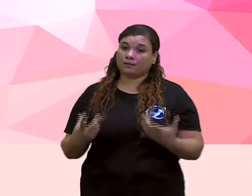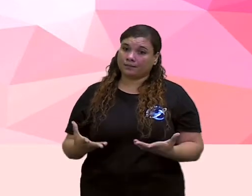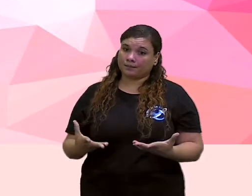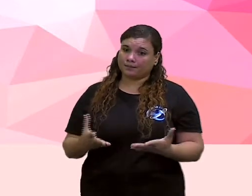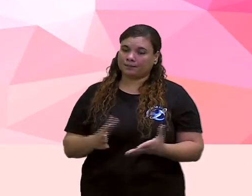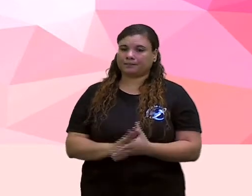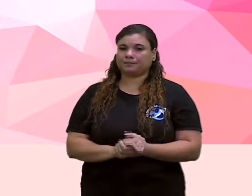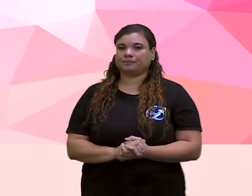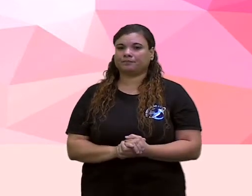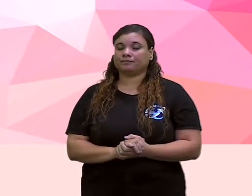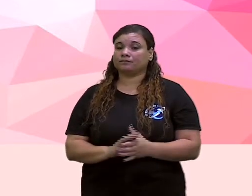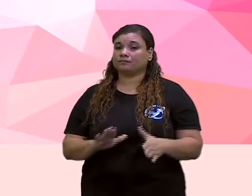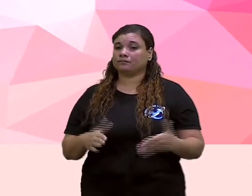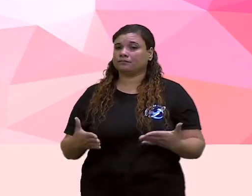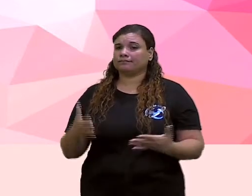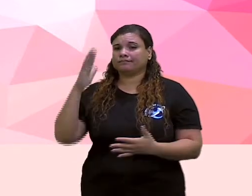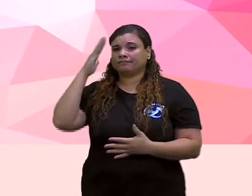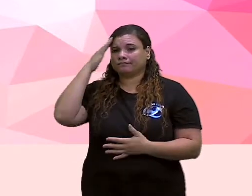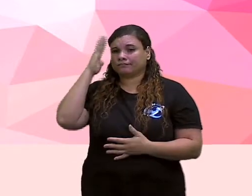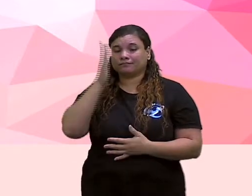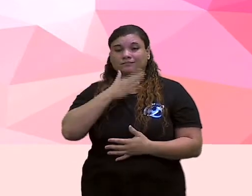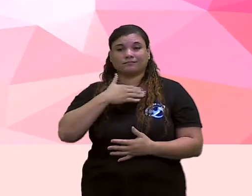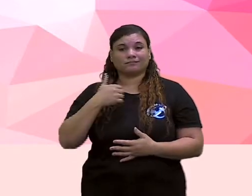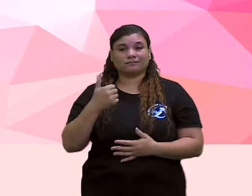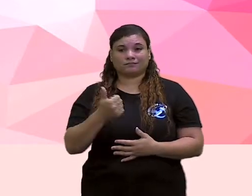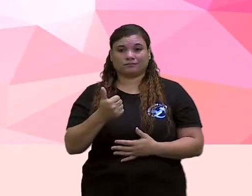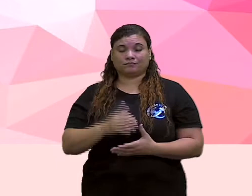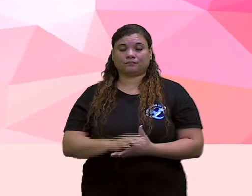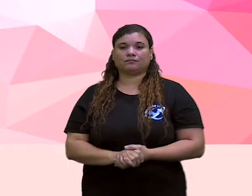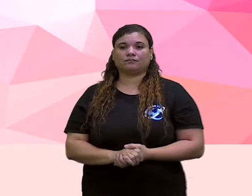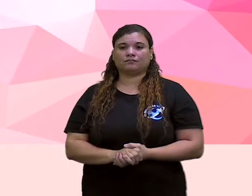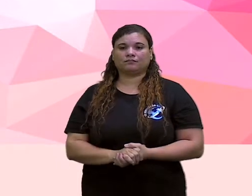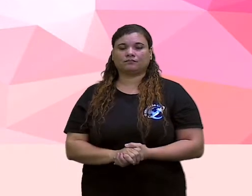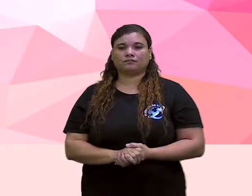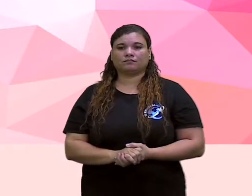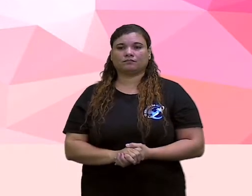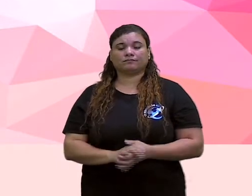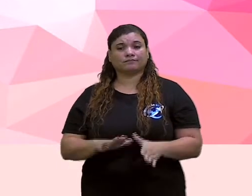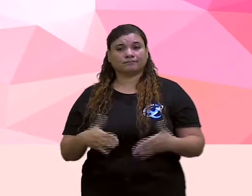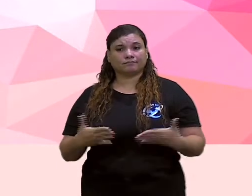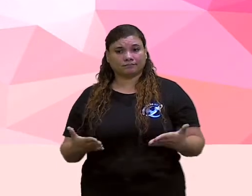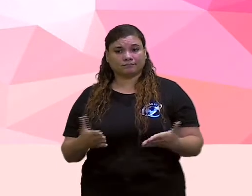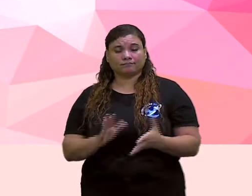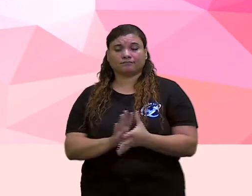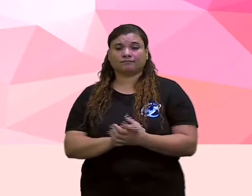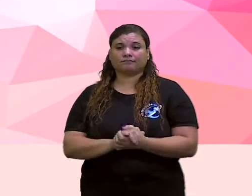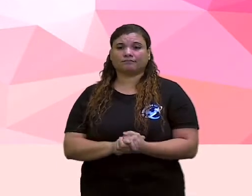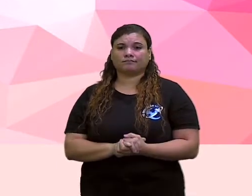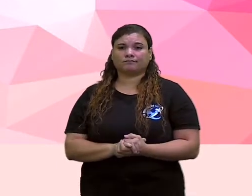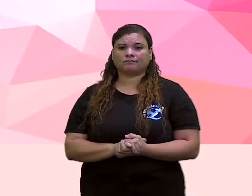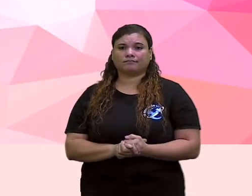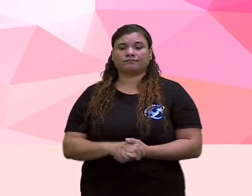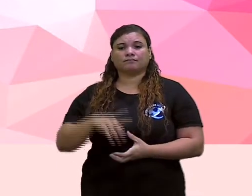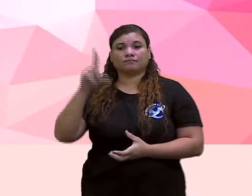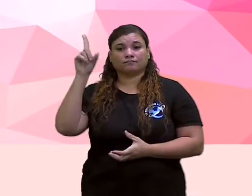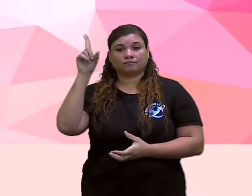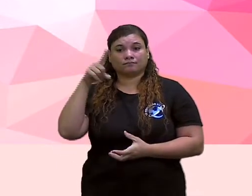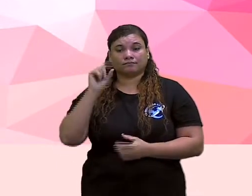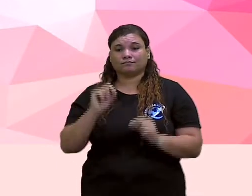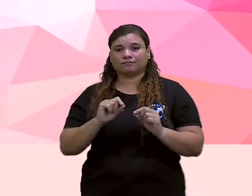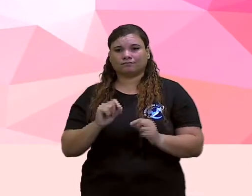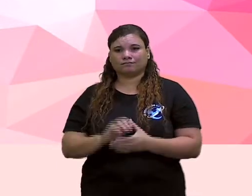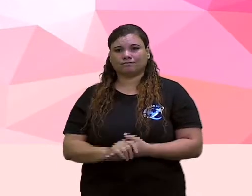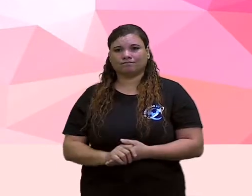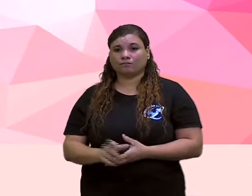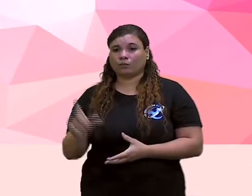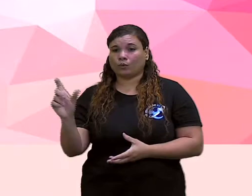aqui vamos entender o que é esse adjunto adverbial. Bem, o adjunto adverbial, ele é um termo acessório.